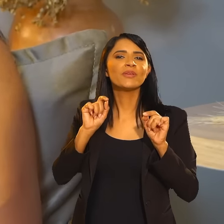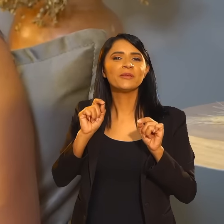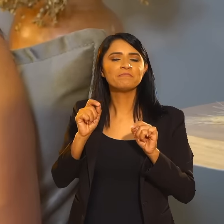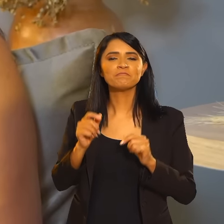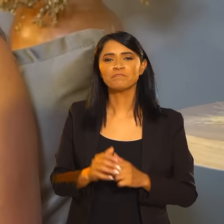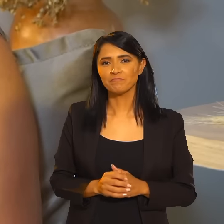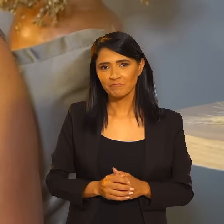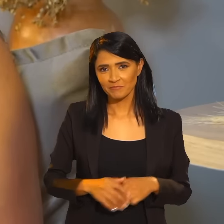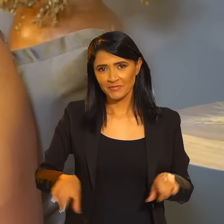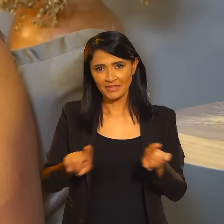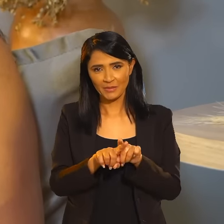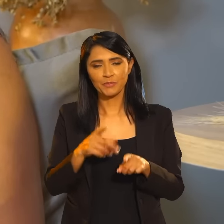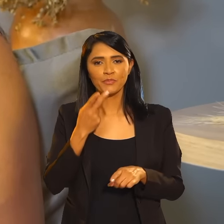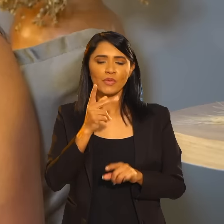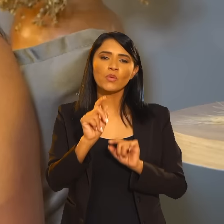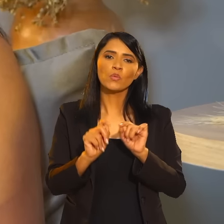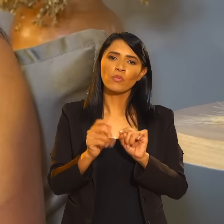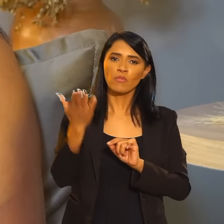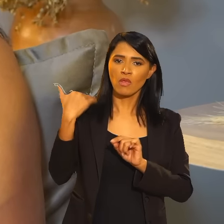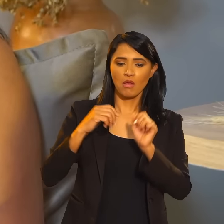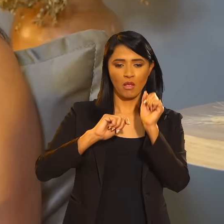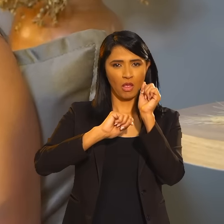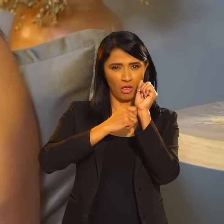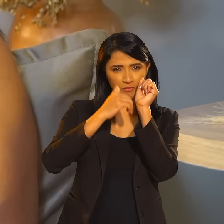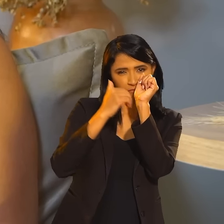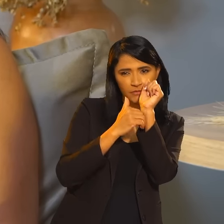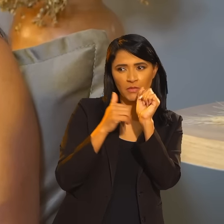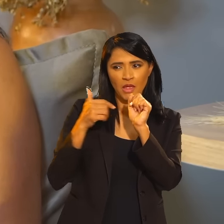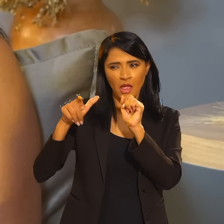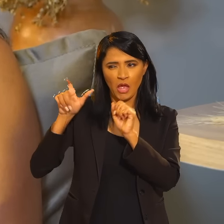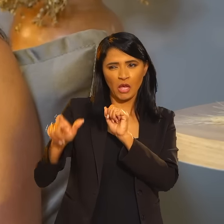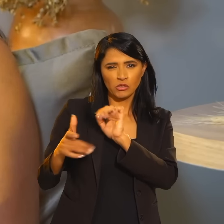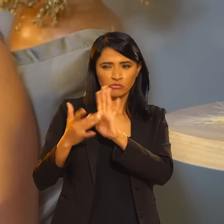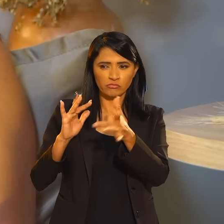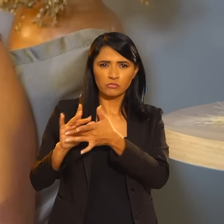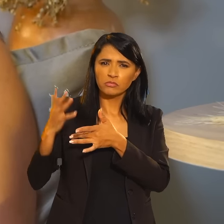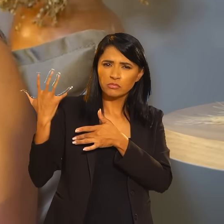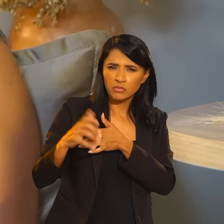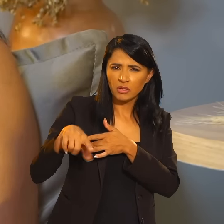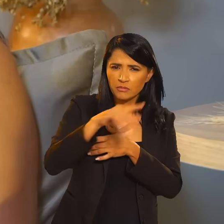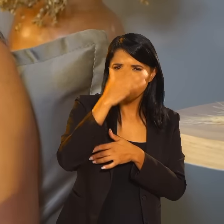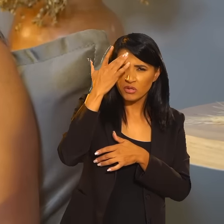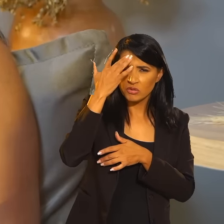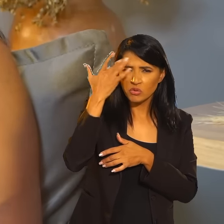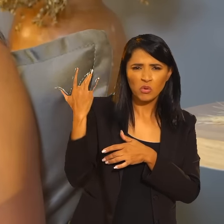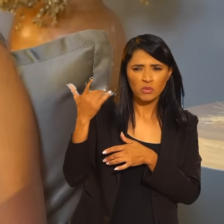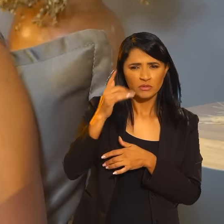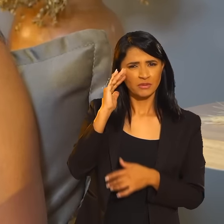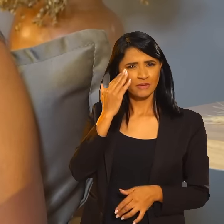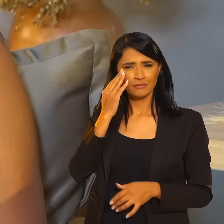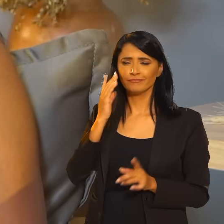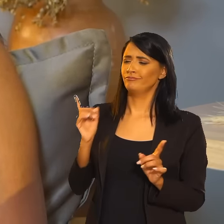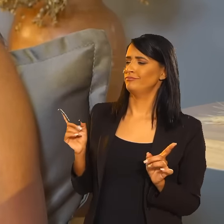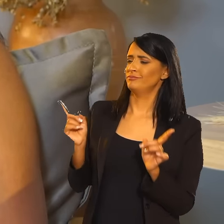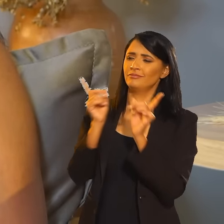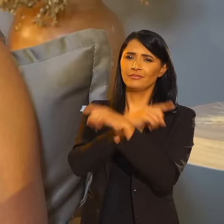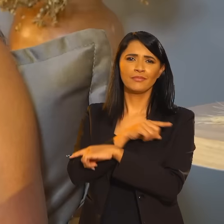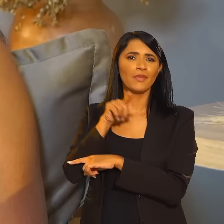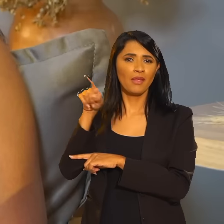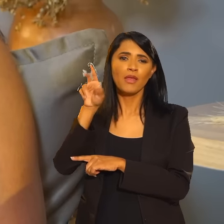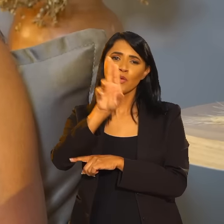gente. E aí dizer que era um enigma, de que Jesus não queria que as pessoas entendessem, pelo